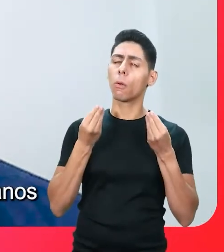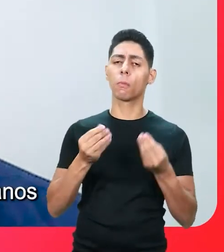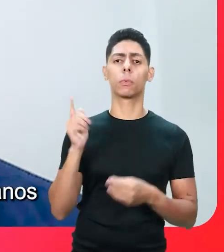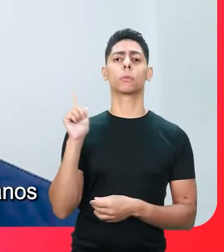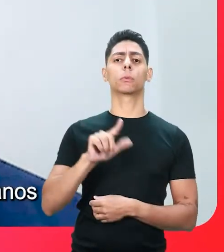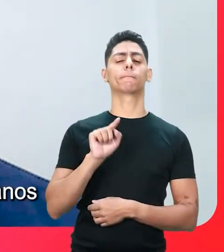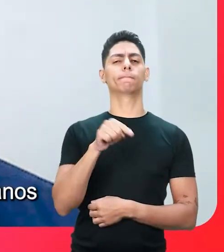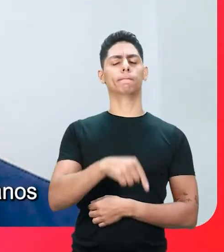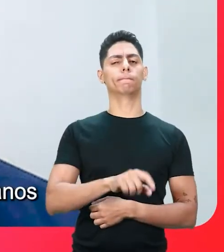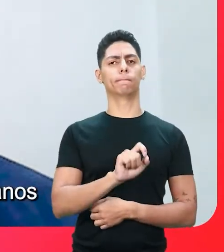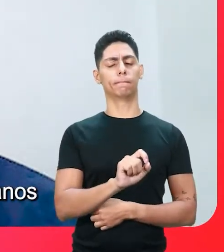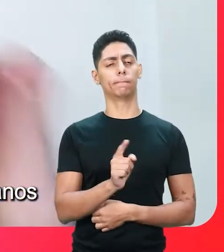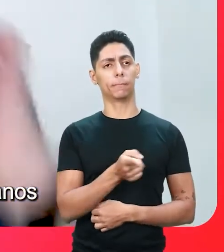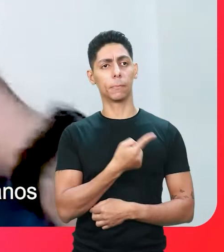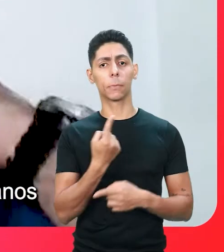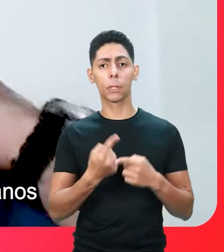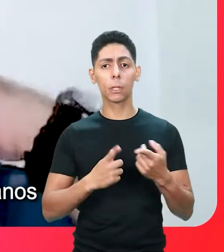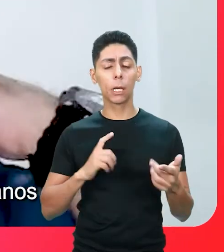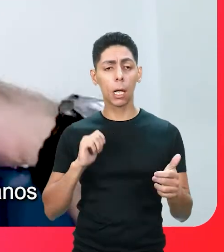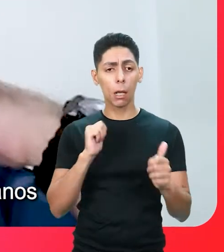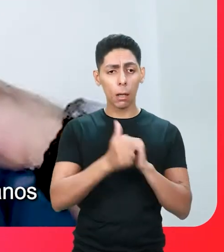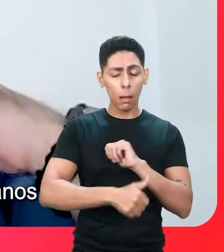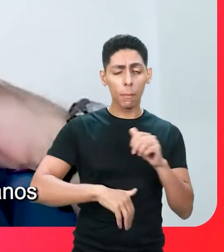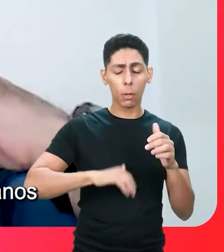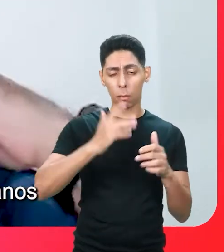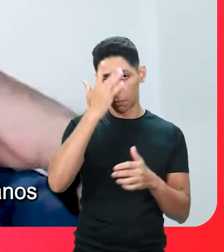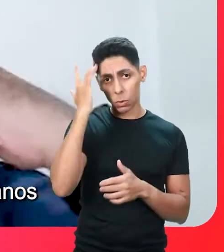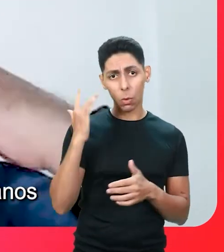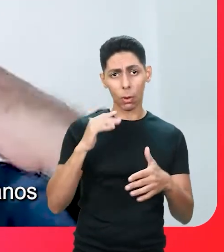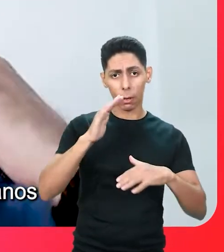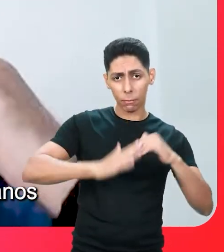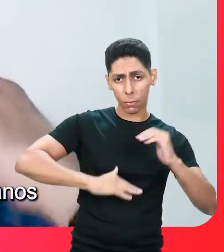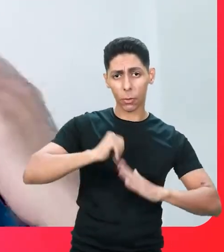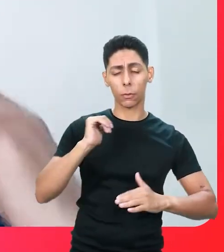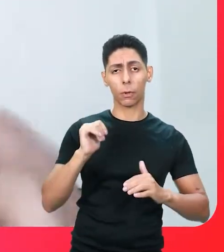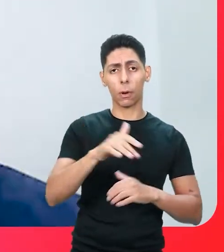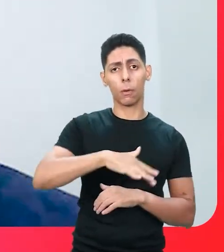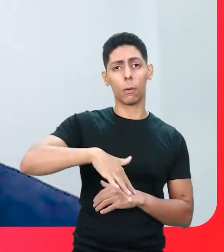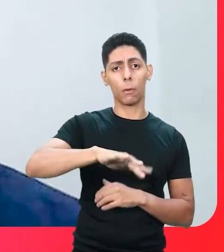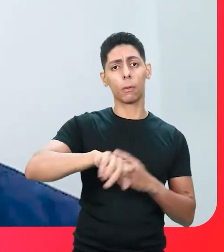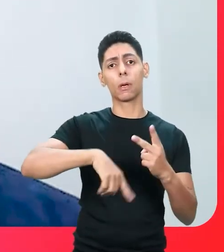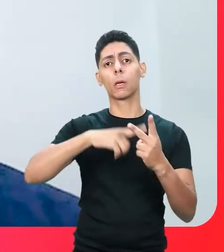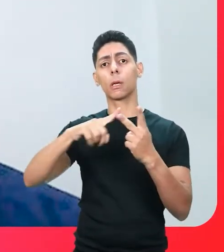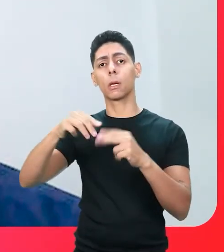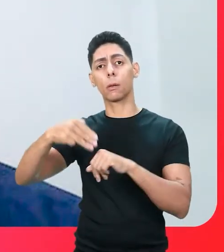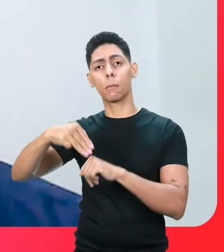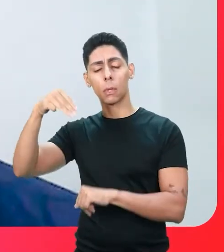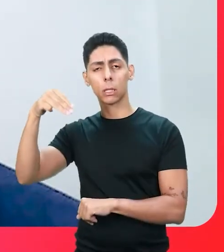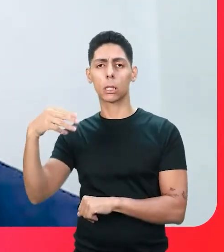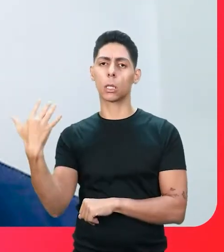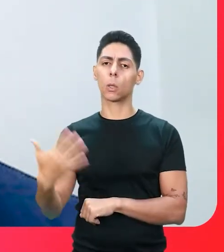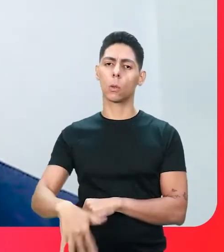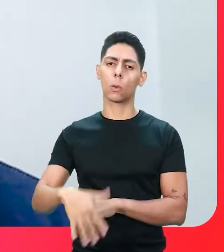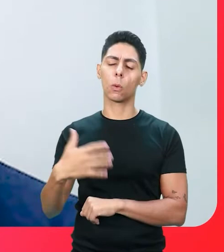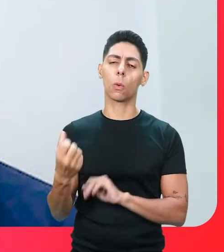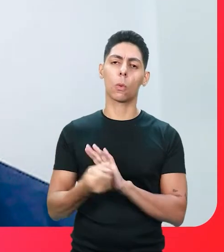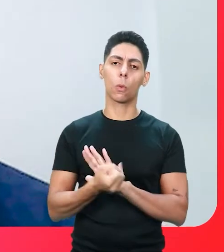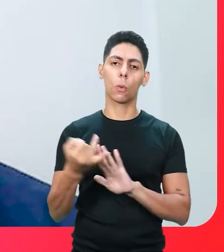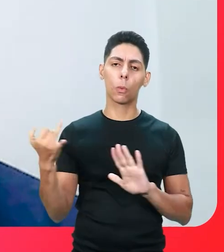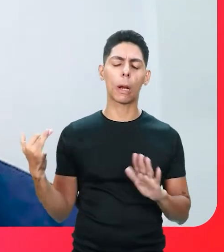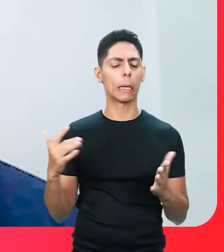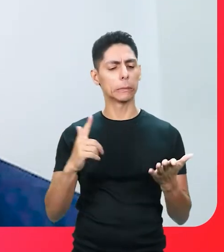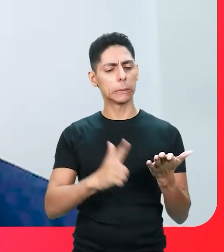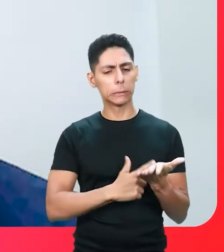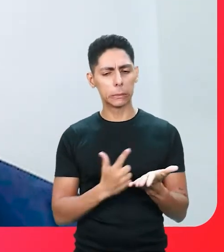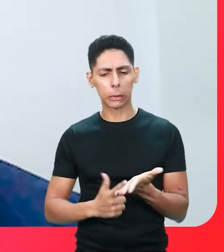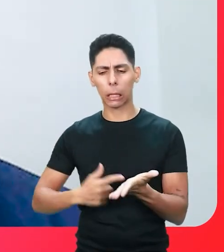Foram ter sido repórter de campo por 8 anos e o mestrado. A quantidade imensa de livros para ler,